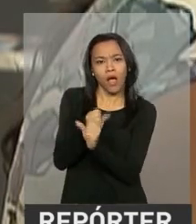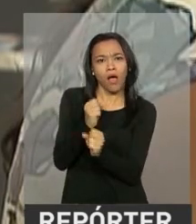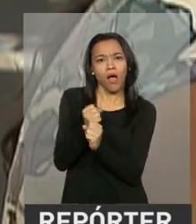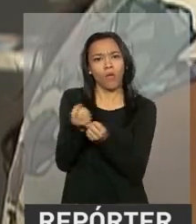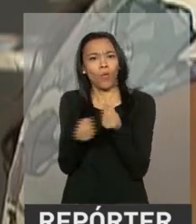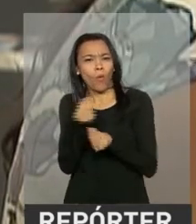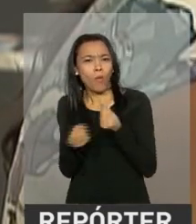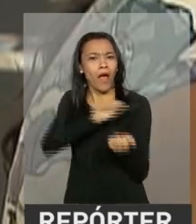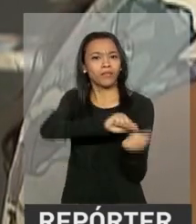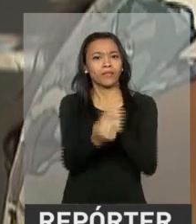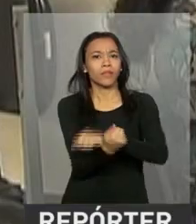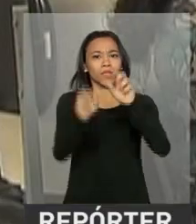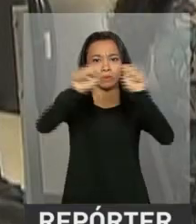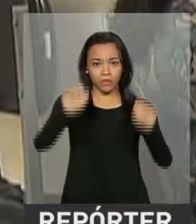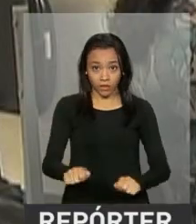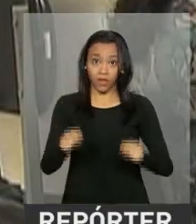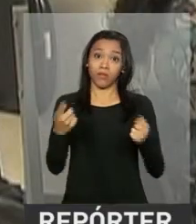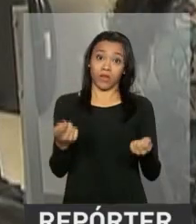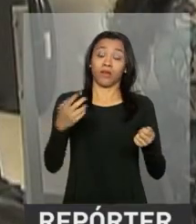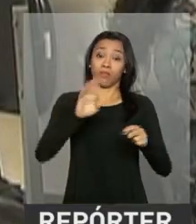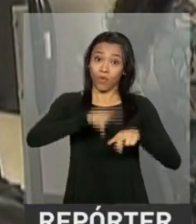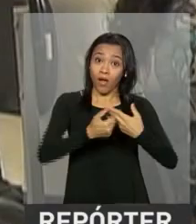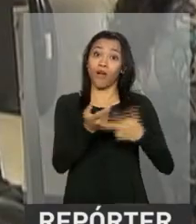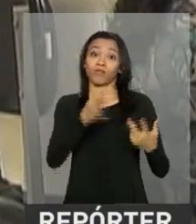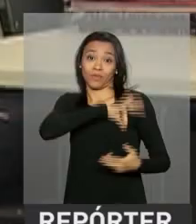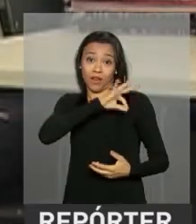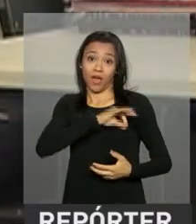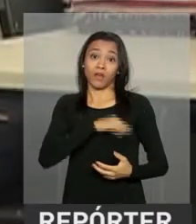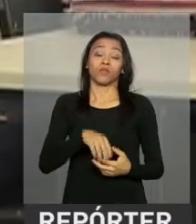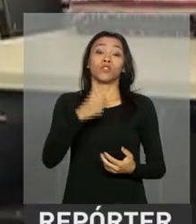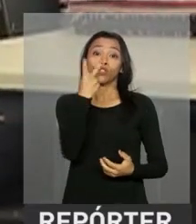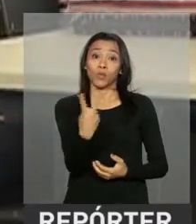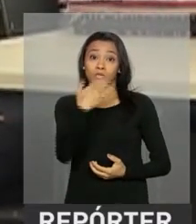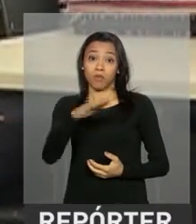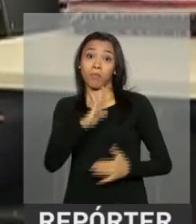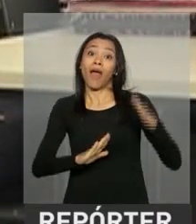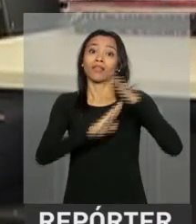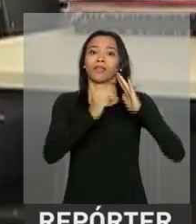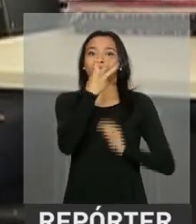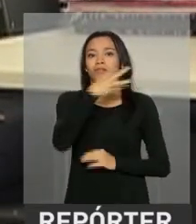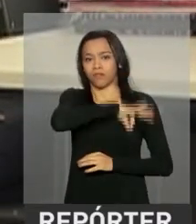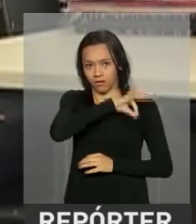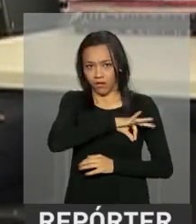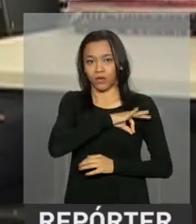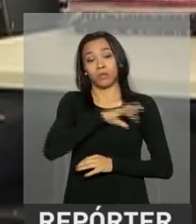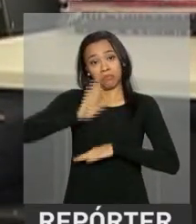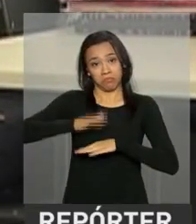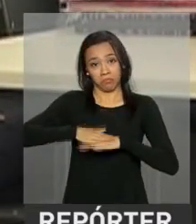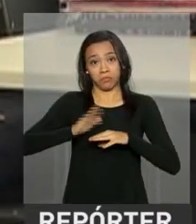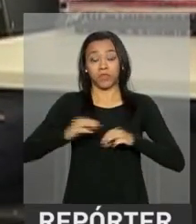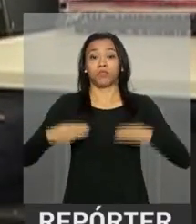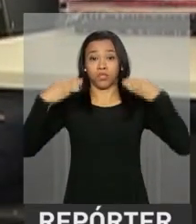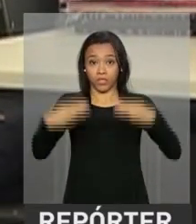para adaptação do sistema à mudança de faixa de renda, de 2,5 para 3 salários mínimos. Segundo o Ministério da Educação,